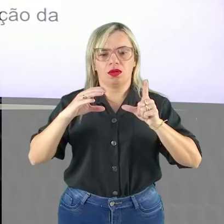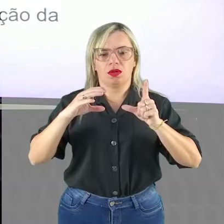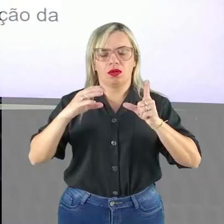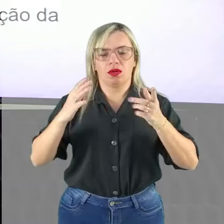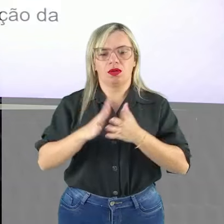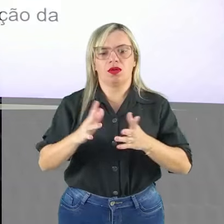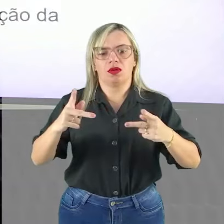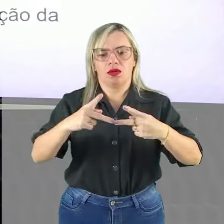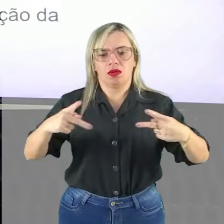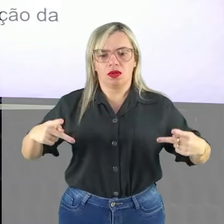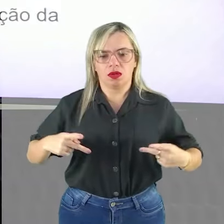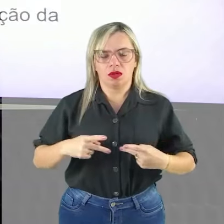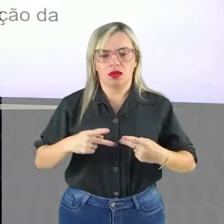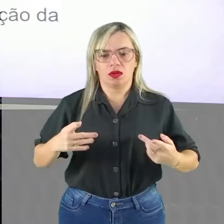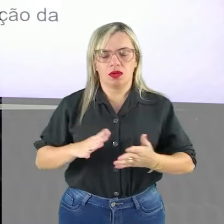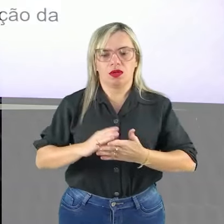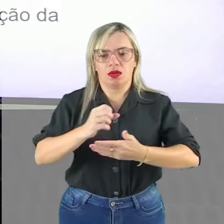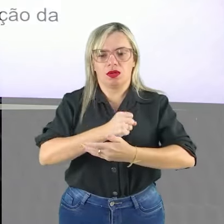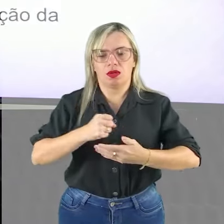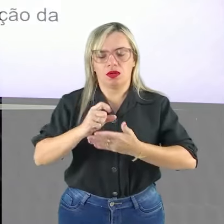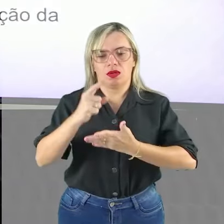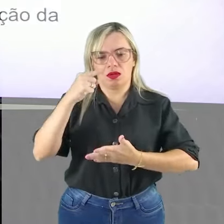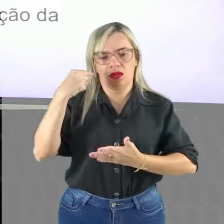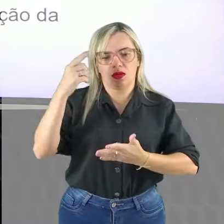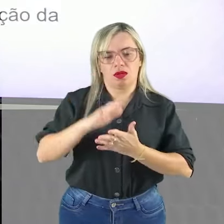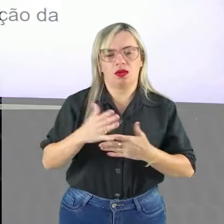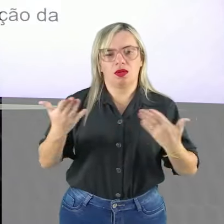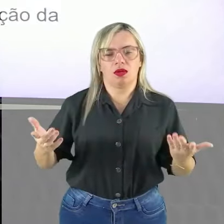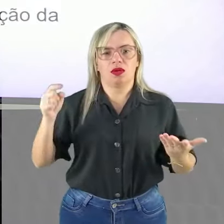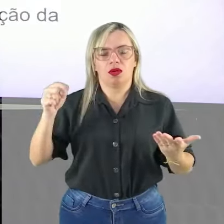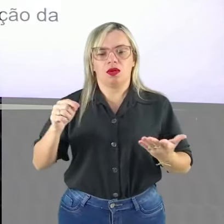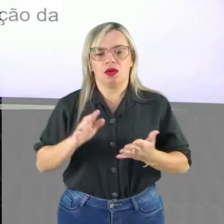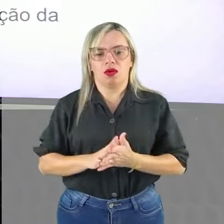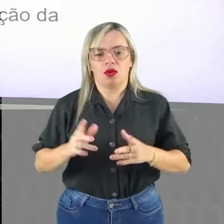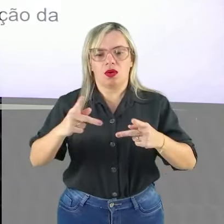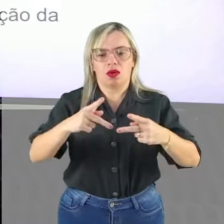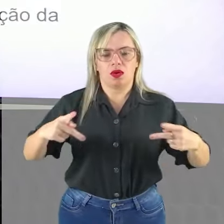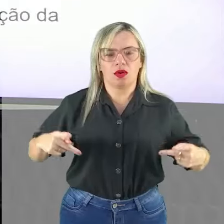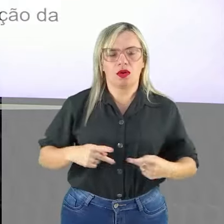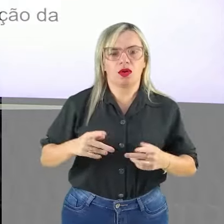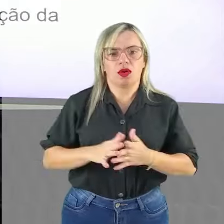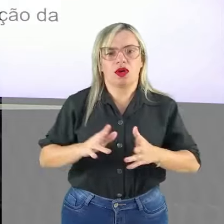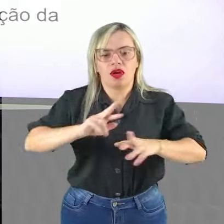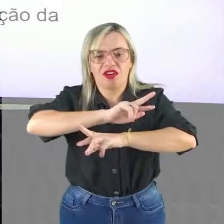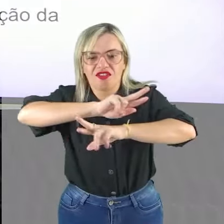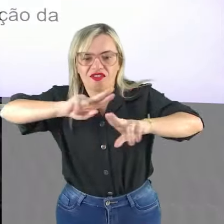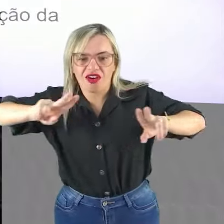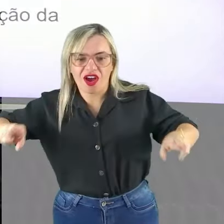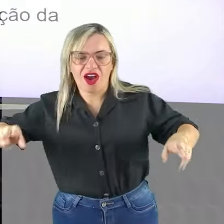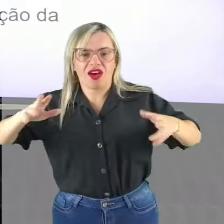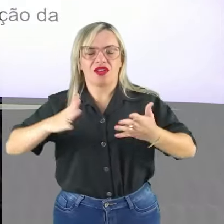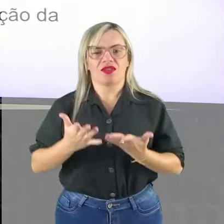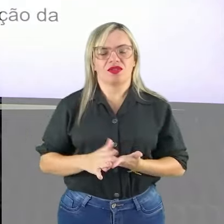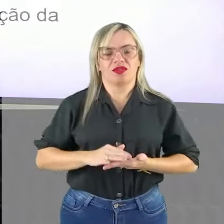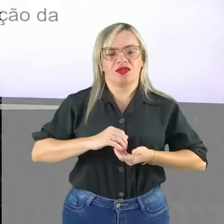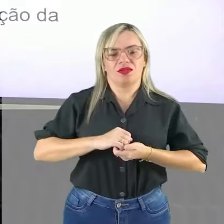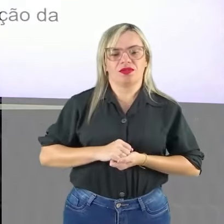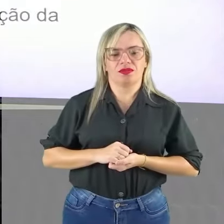Gastronomia espanhola sim mas não só de pratos ele não quer enaltecer o prato né vários pratos tá